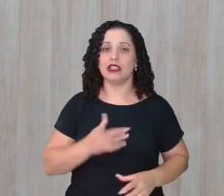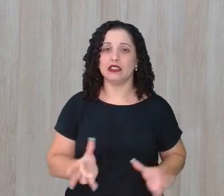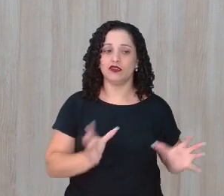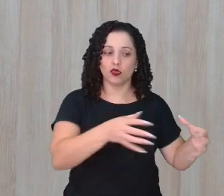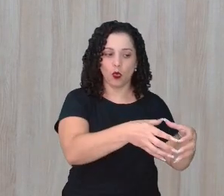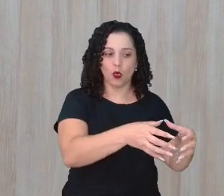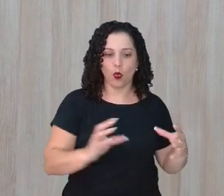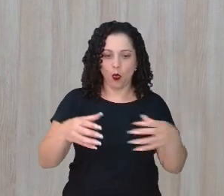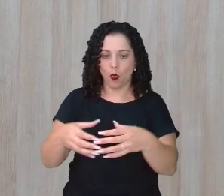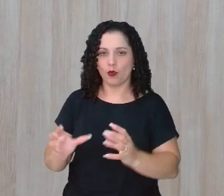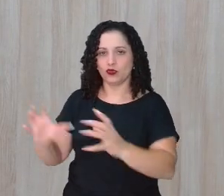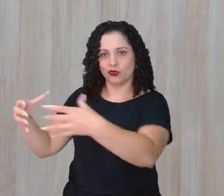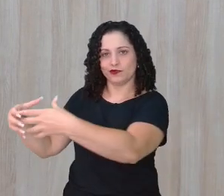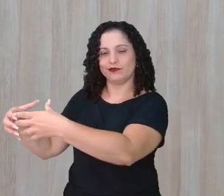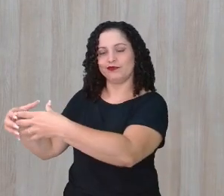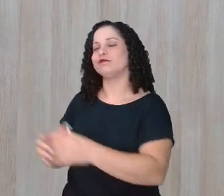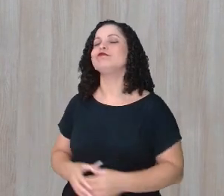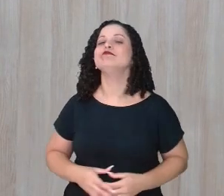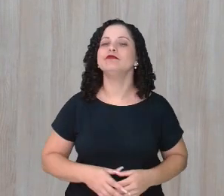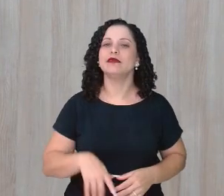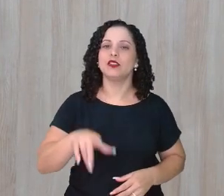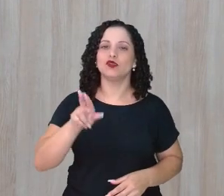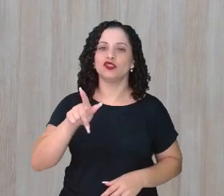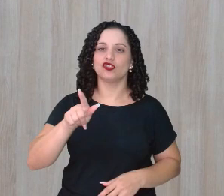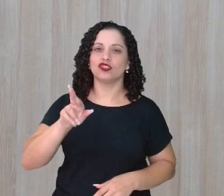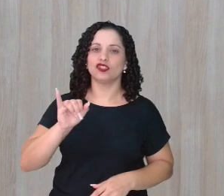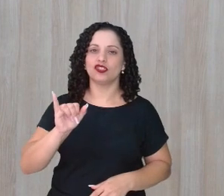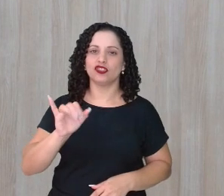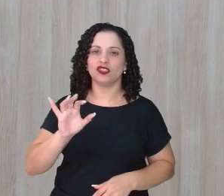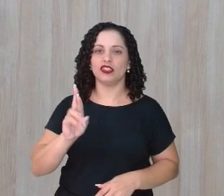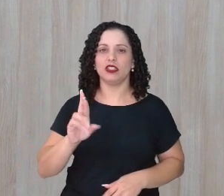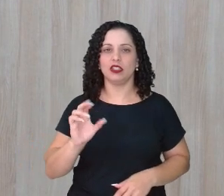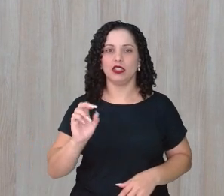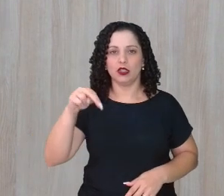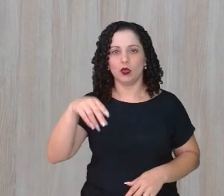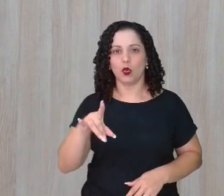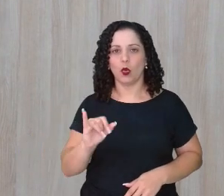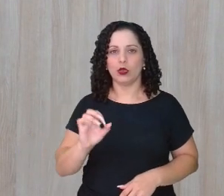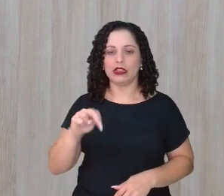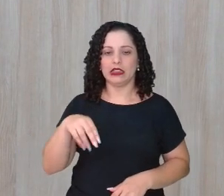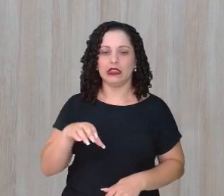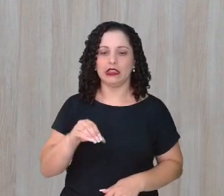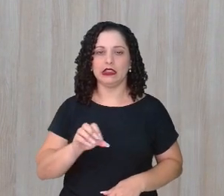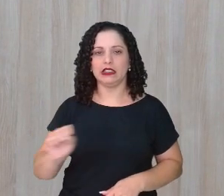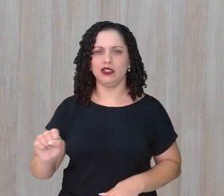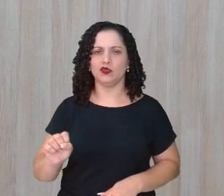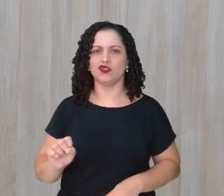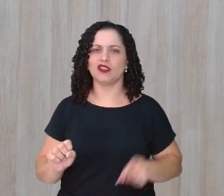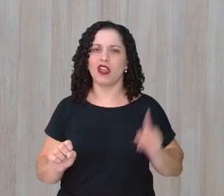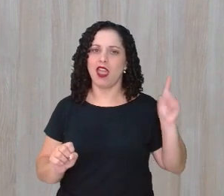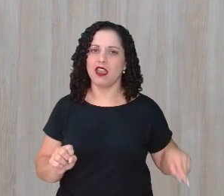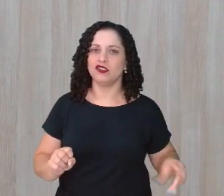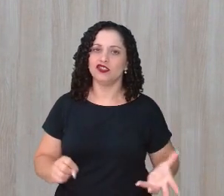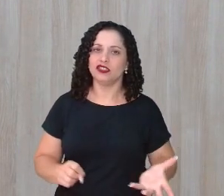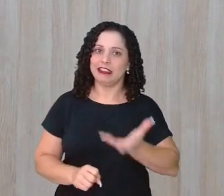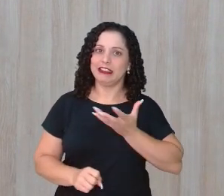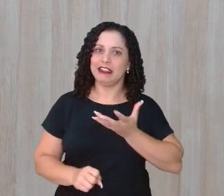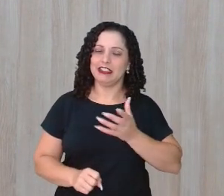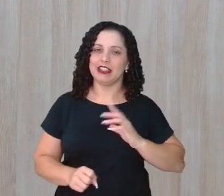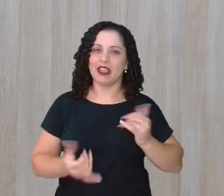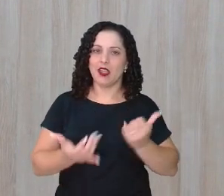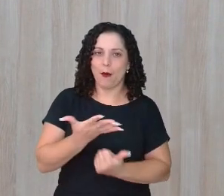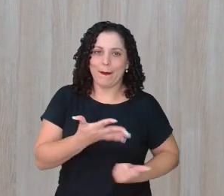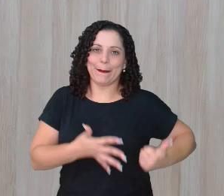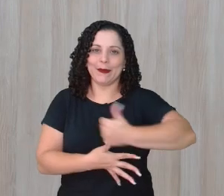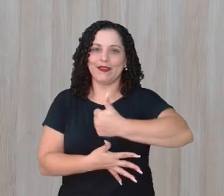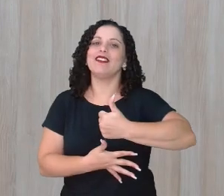mais radicais, e os girondinos eram aqueles que estavam ali querendo manter os seus privilégios,